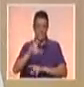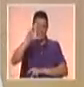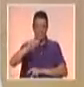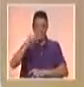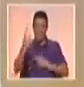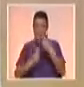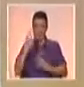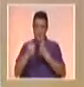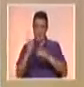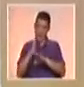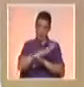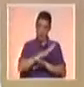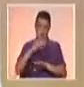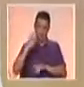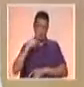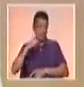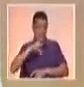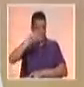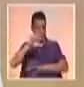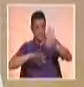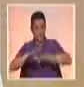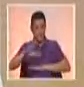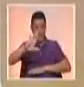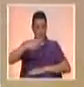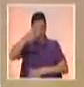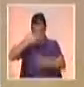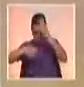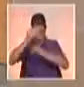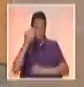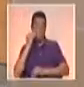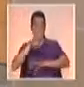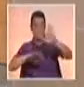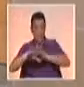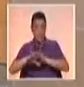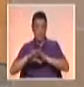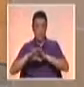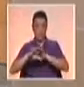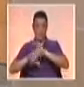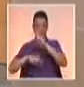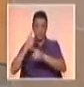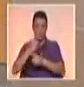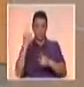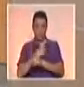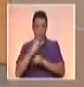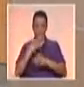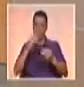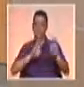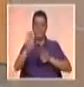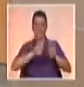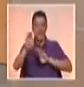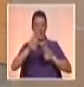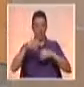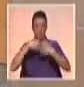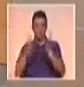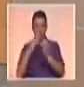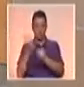vezes fazem. Uhum. Portanto, primeiro aprendem como é que se faz. Determinados produtos. Portanto, é muito prático. É muito todo prático. O trabalho que